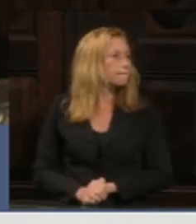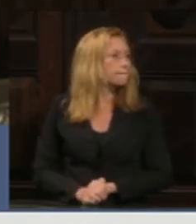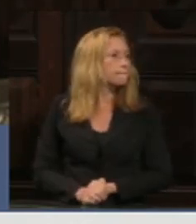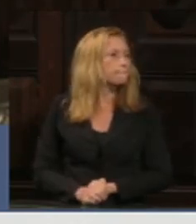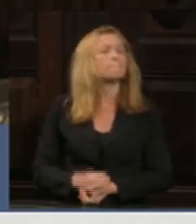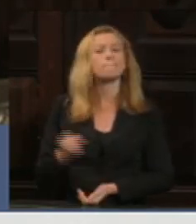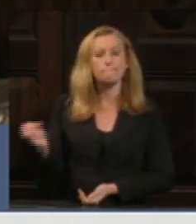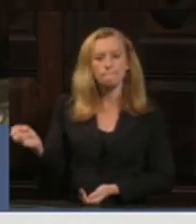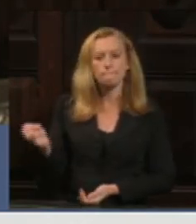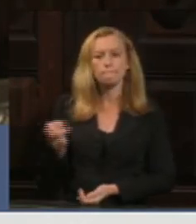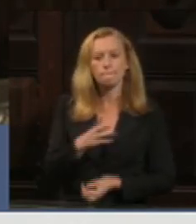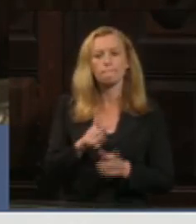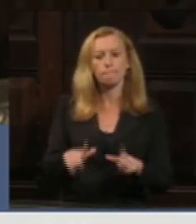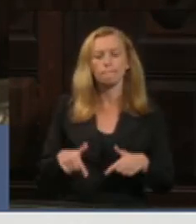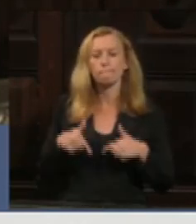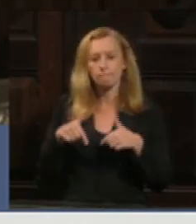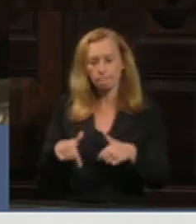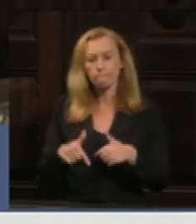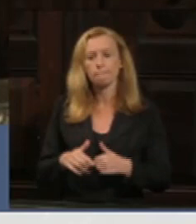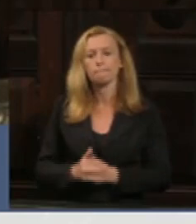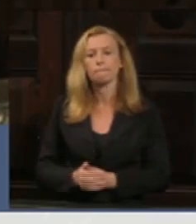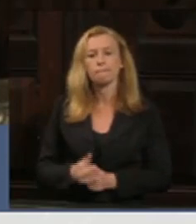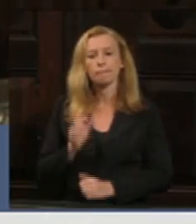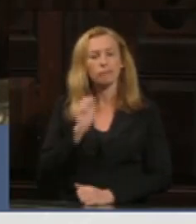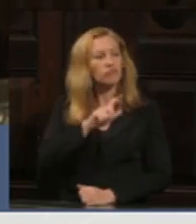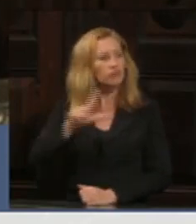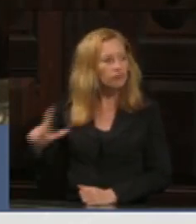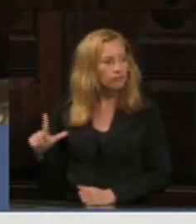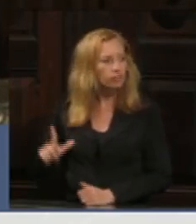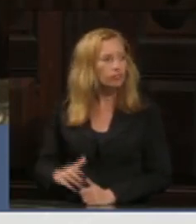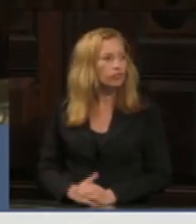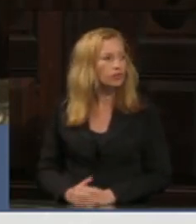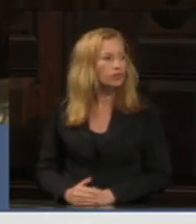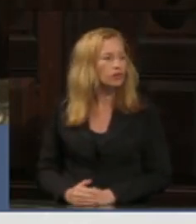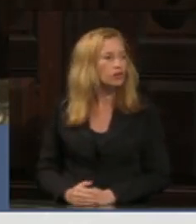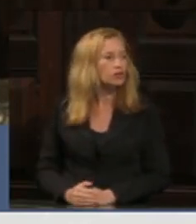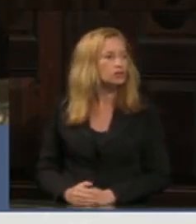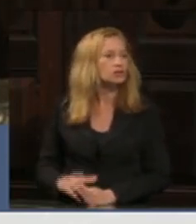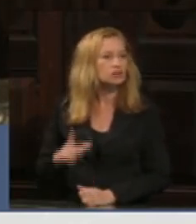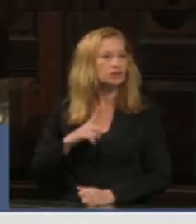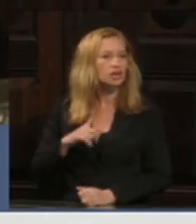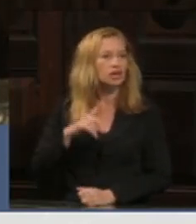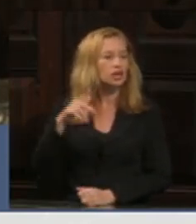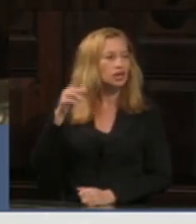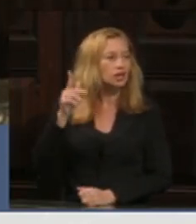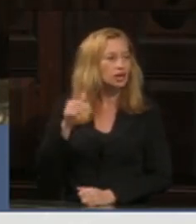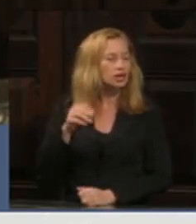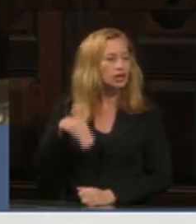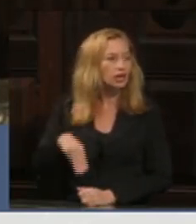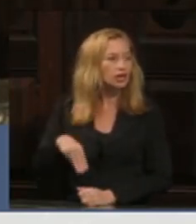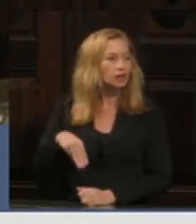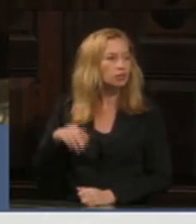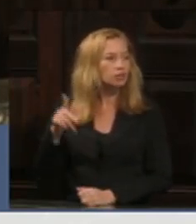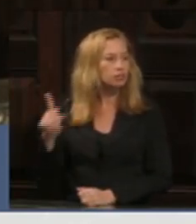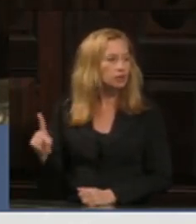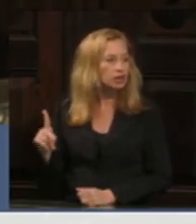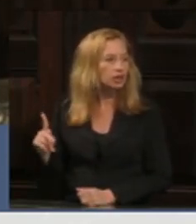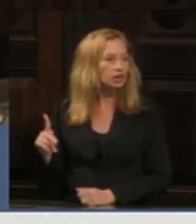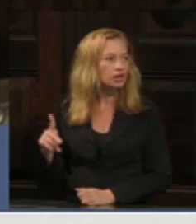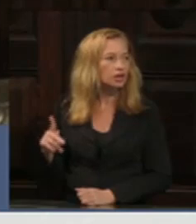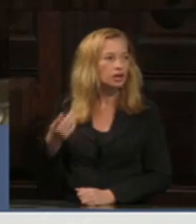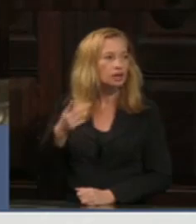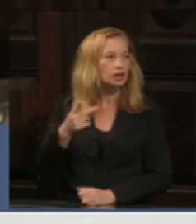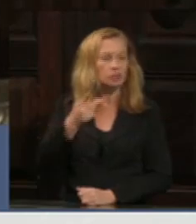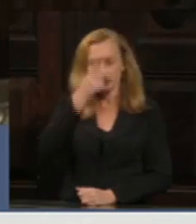louvo a ação da Civil de ter, junto com o MP, ter usado recursos